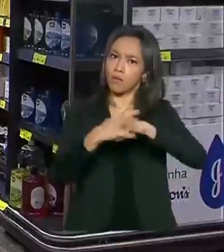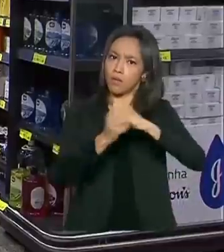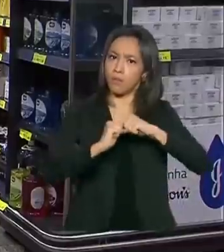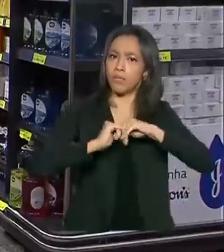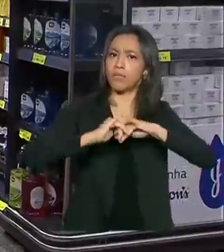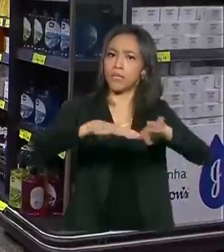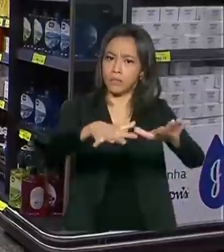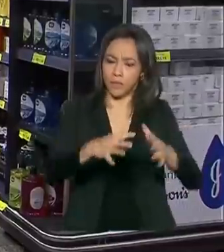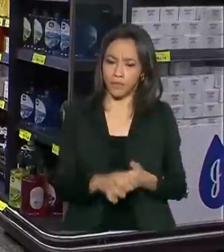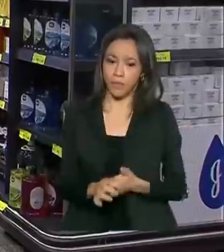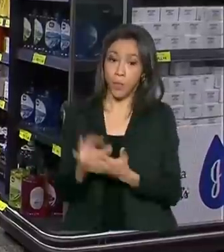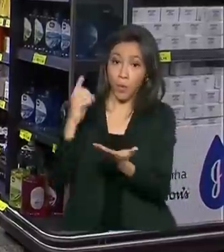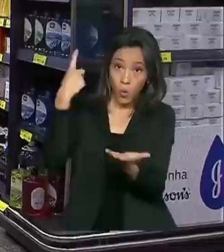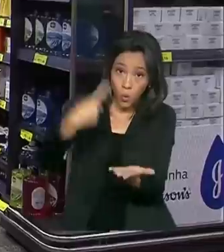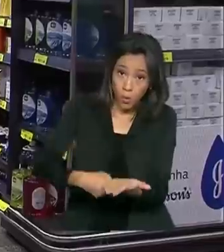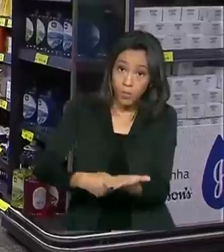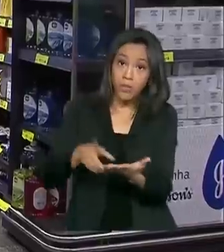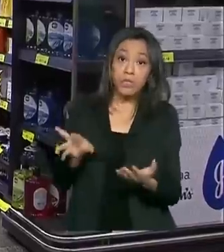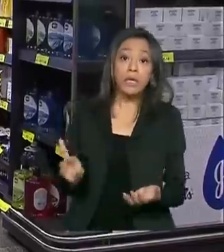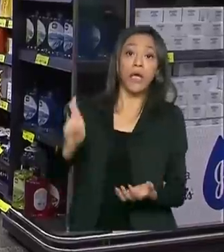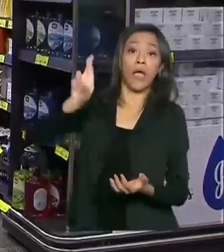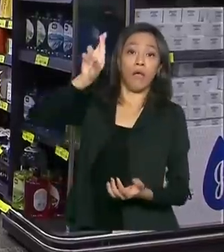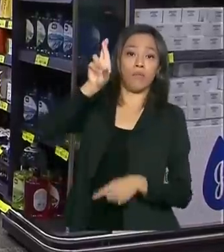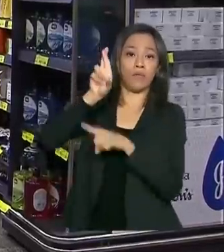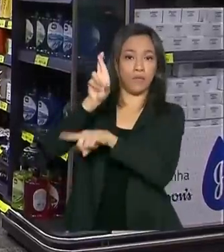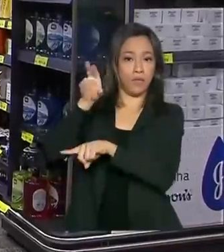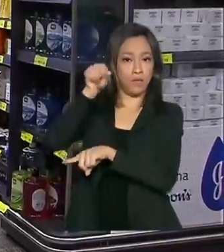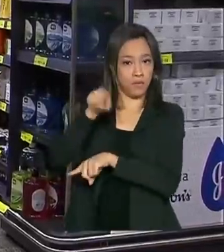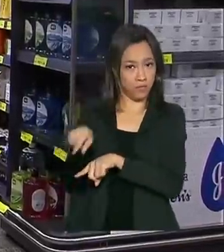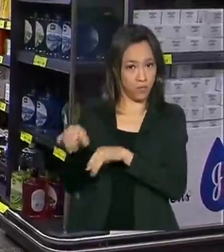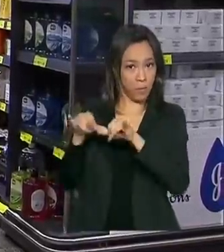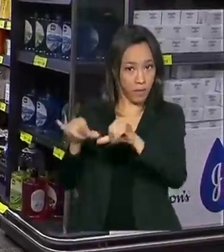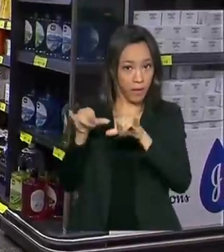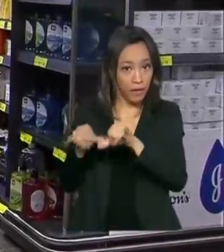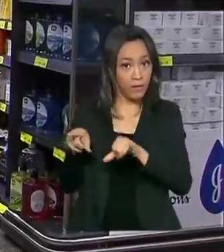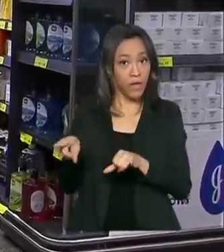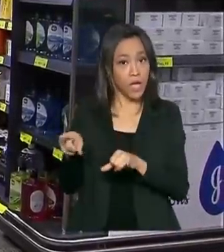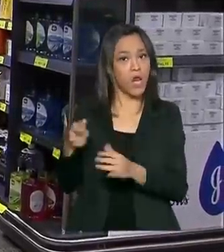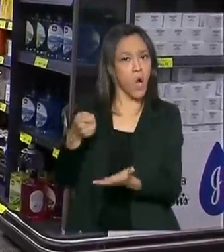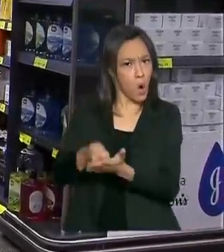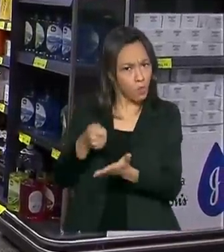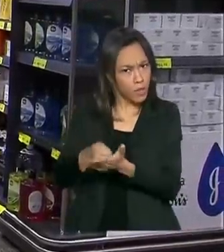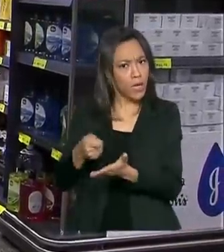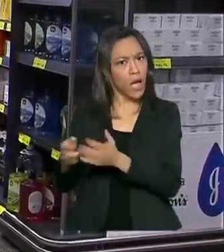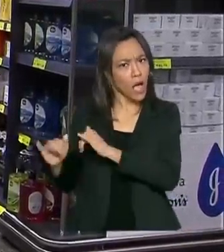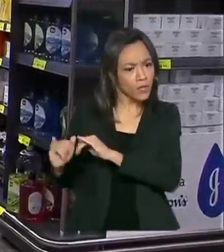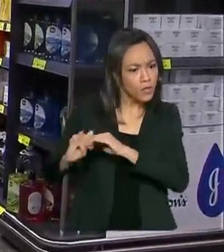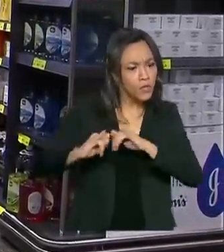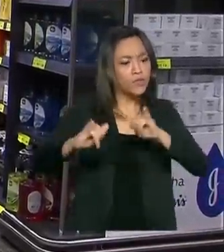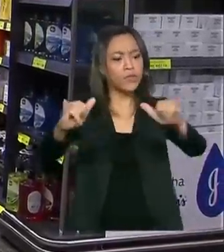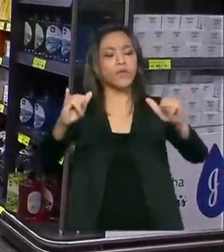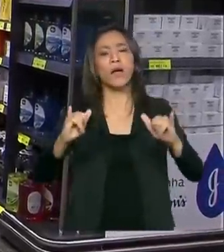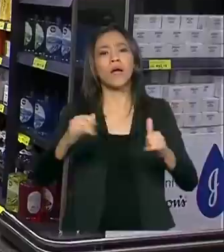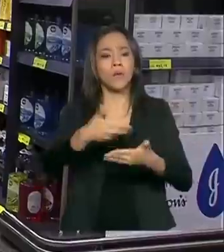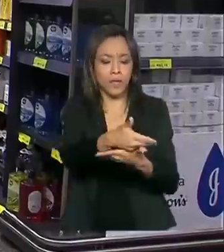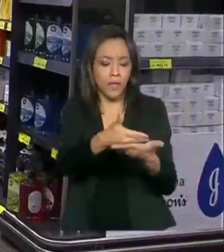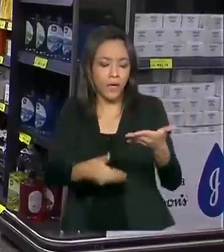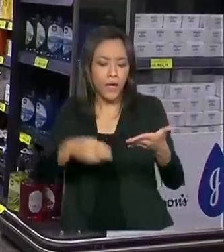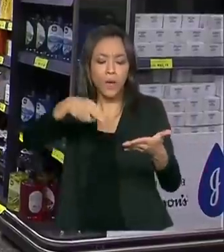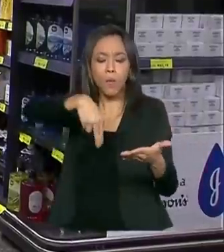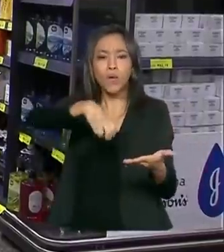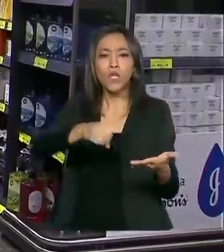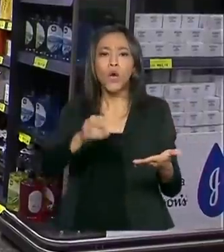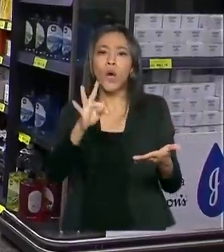Pelo acordo, a entidade que representa os supermercados se obriga a divulgar a seus associados a nota técnica da Senacom